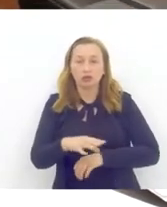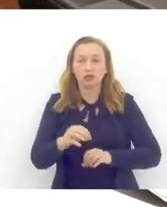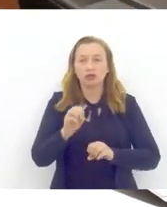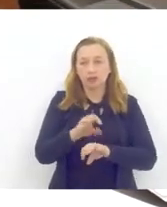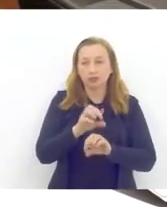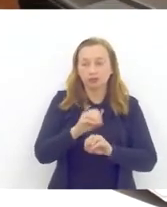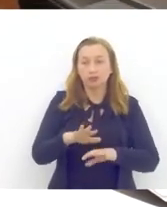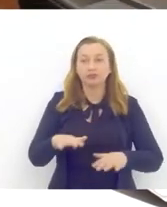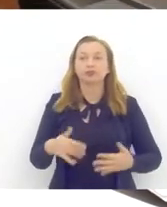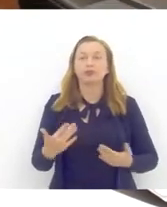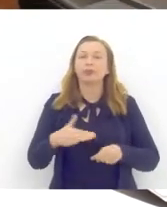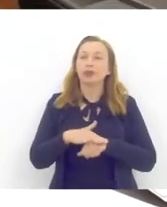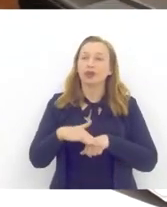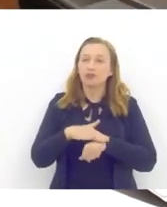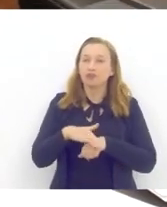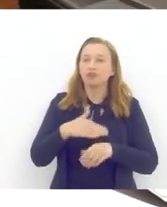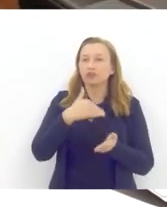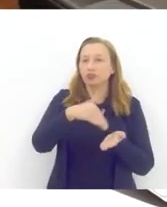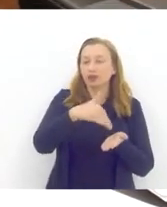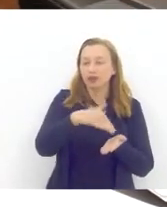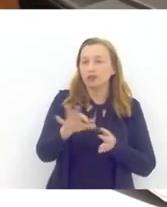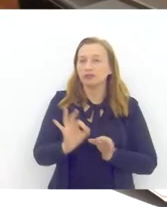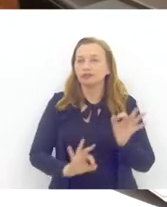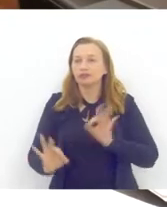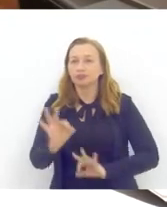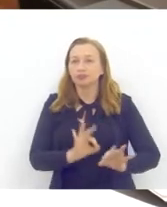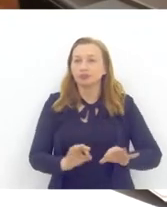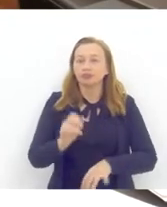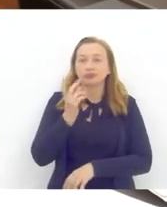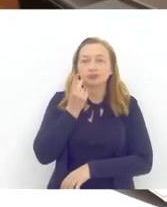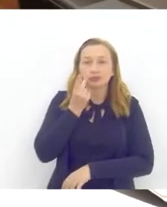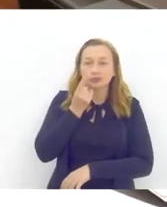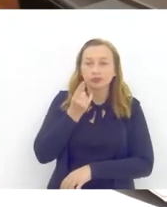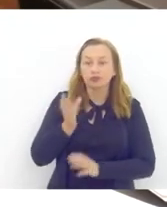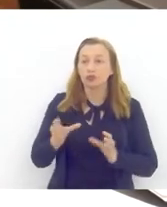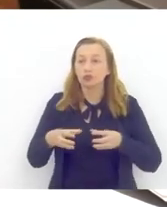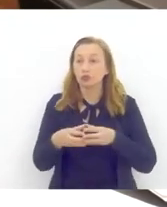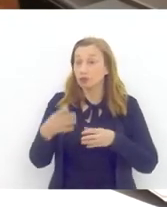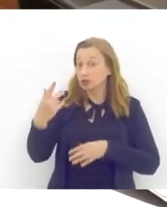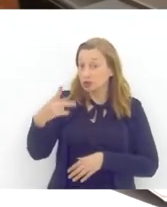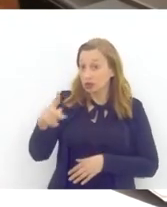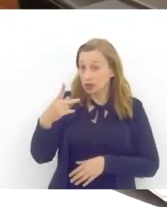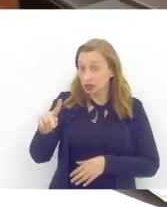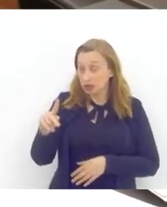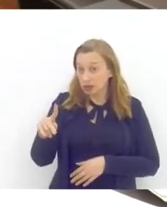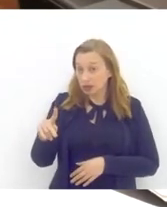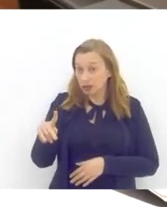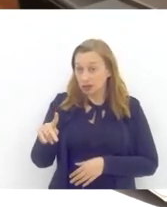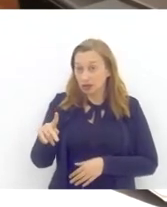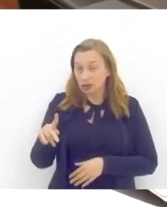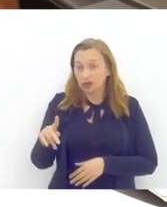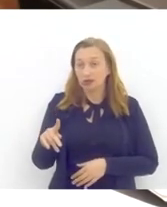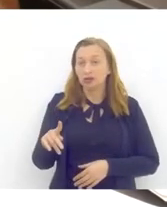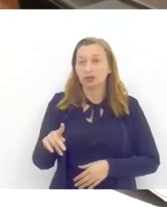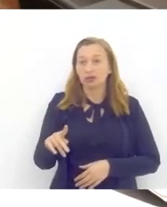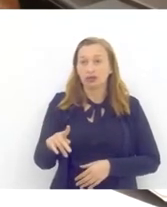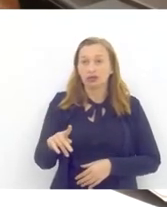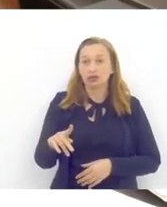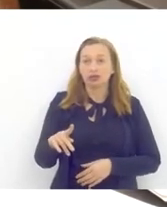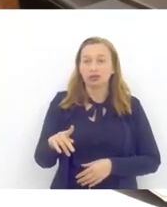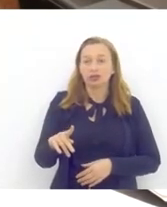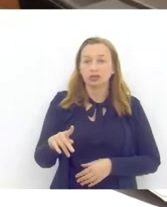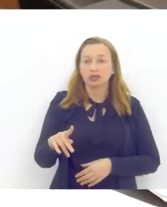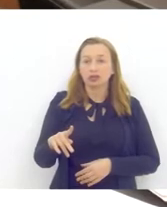E aí, estava até conversando com a secretária de Planejamento de Alagoas, a equipe dela... Secretário, está virando final de